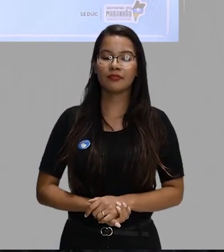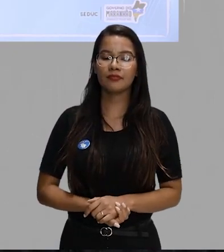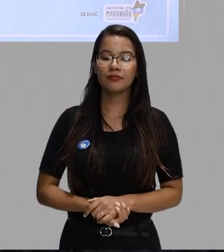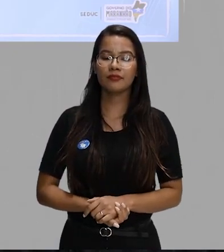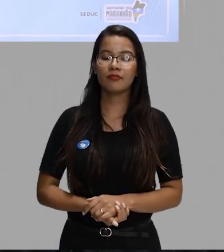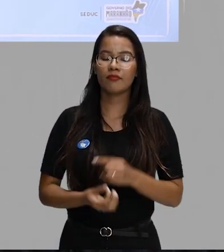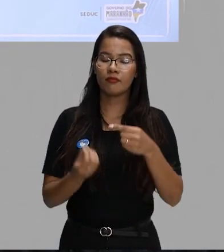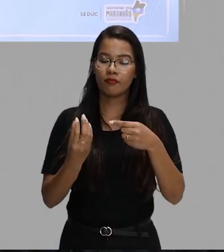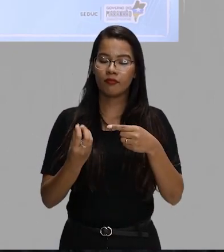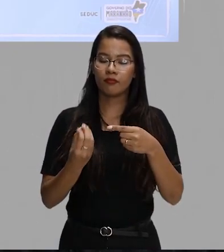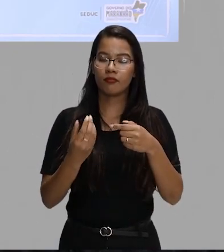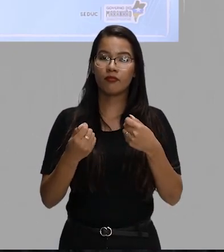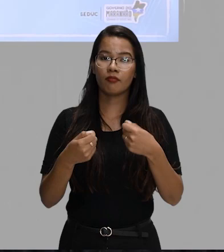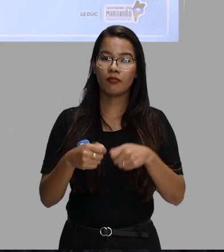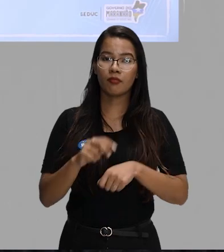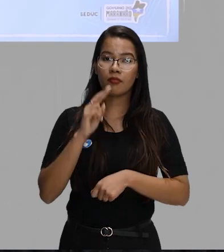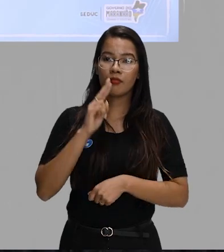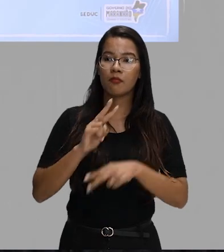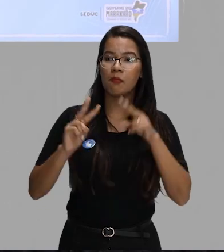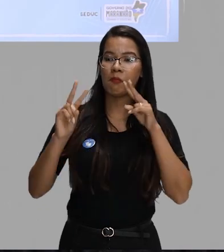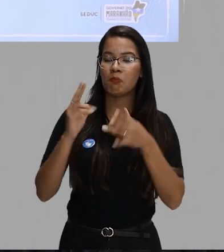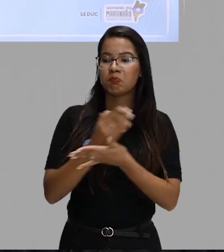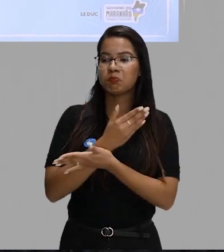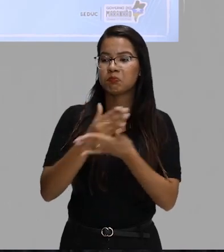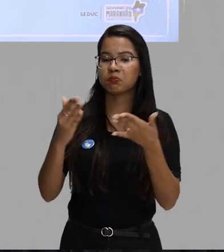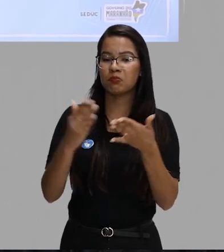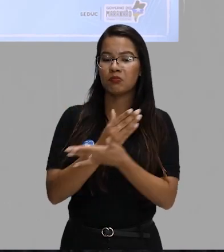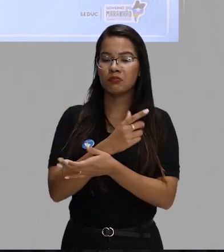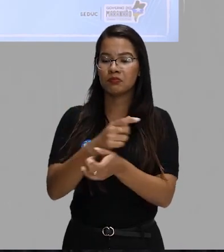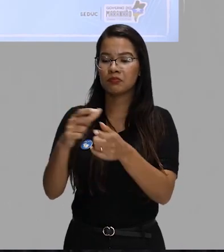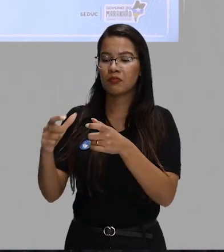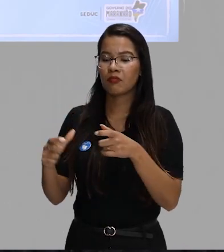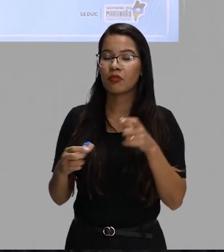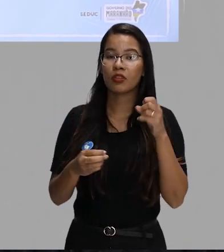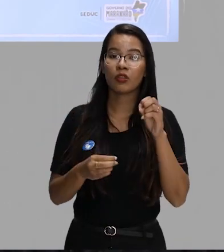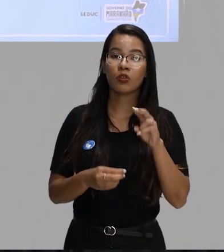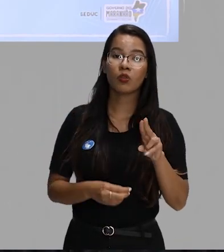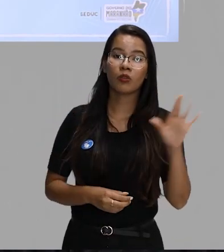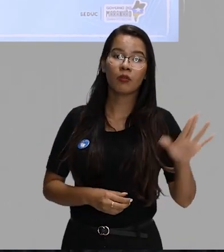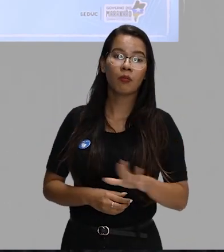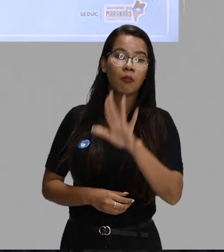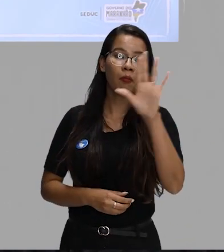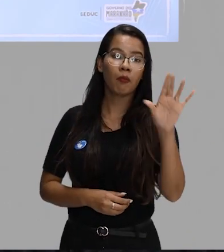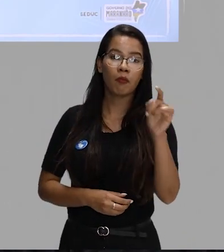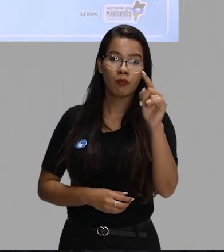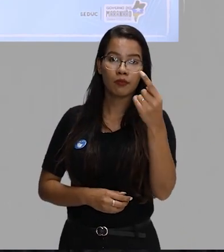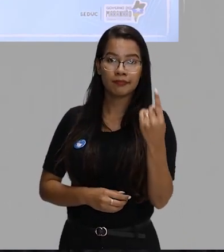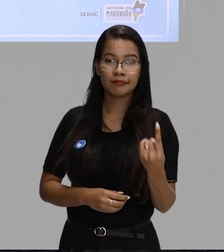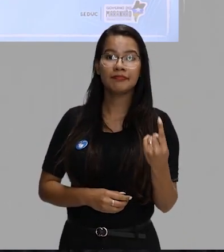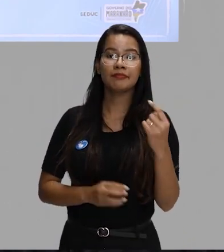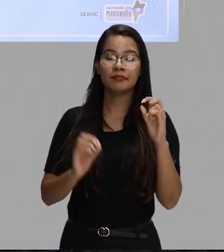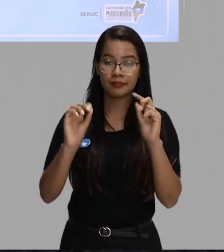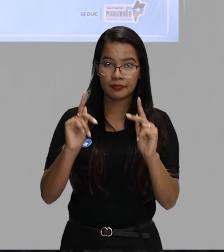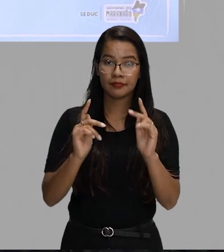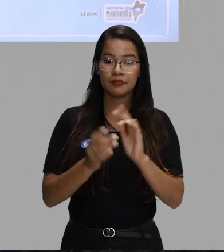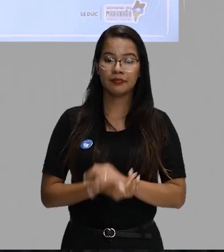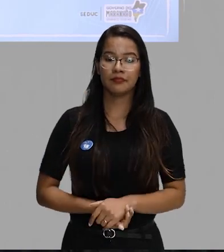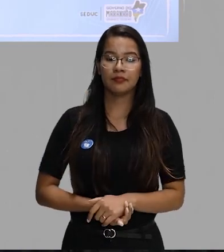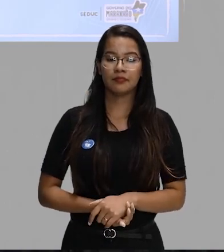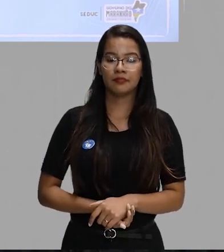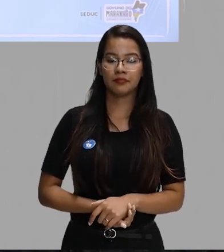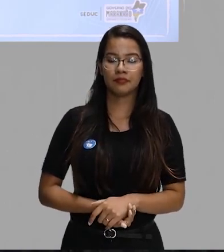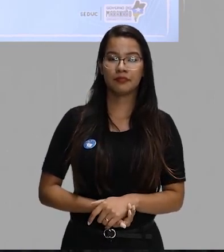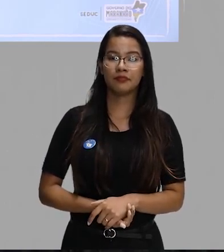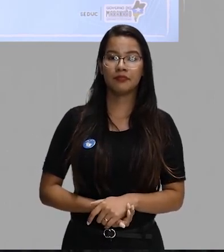Esses objetos eles podem ser vistos de qualquer local, né, do ambiente que vocês estão. Então, essa reflexão que não é regular,